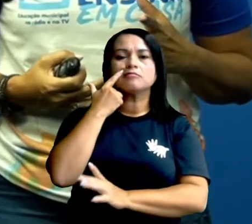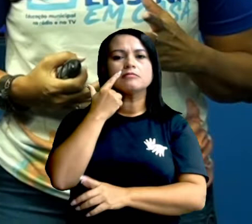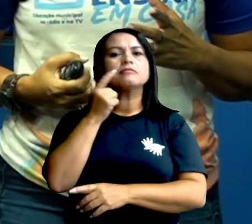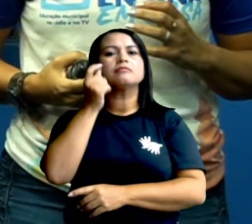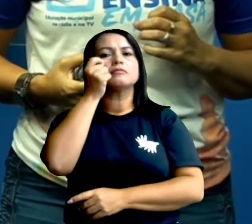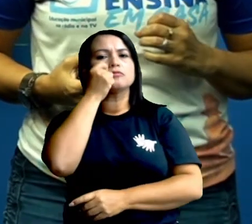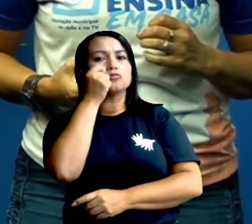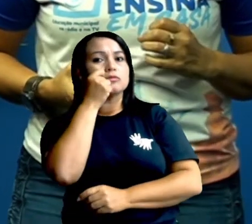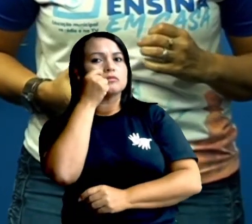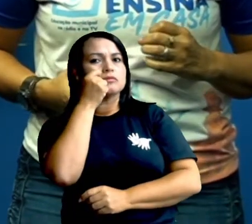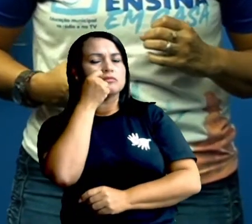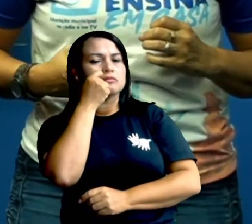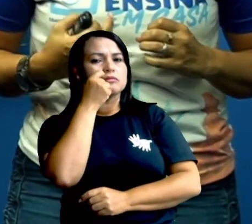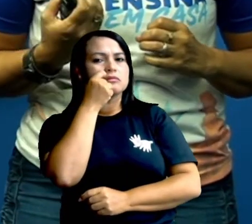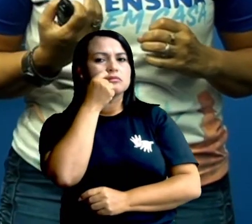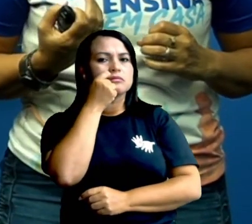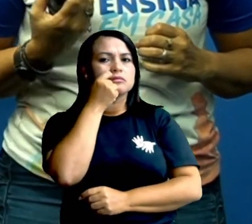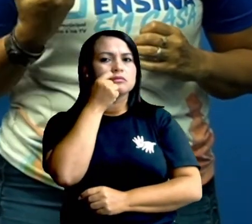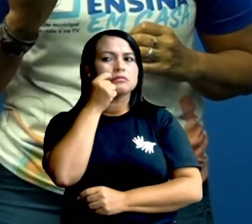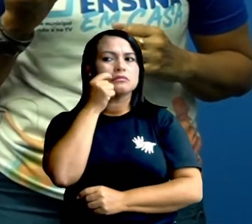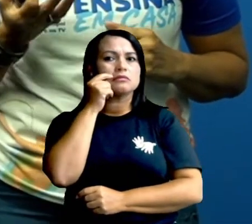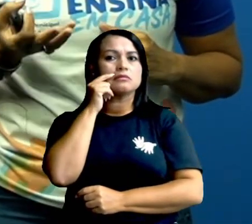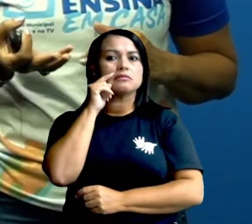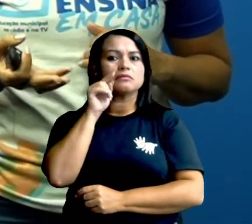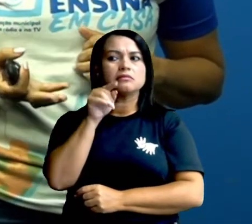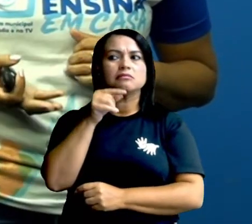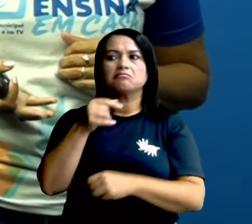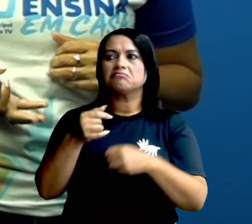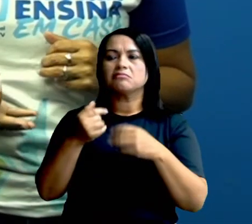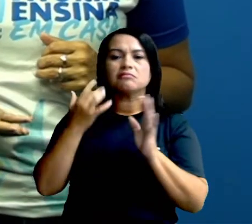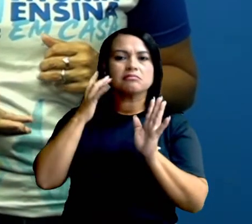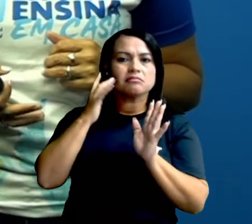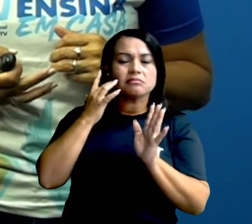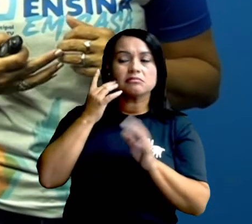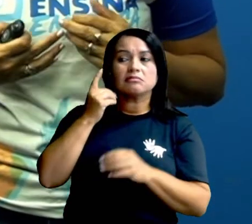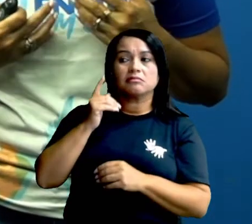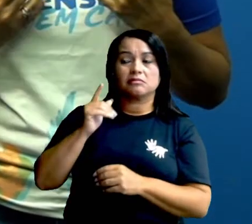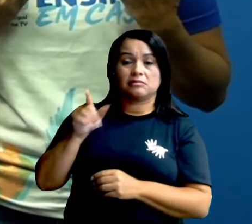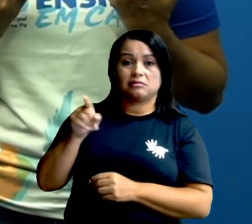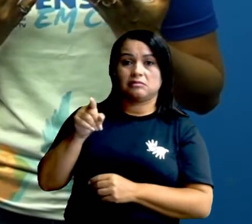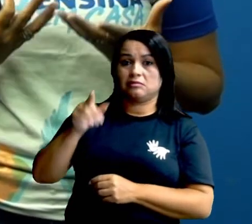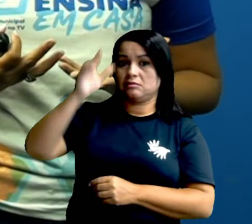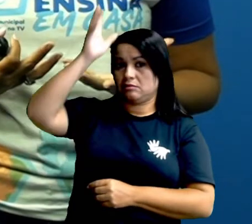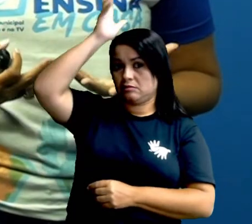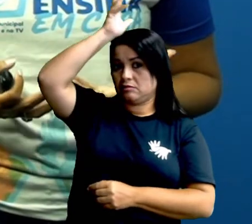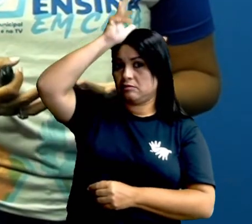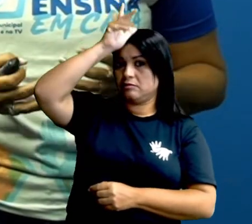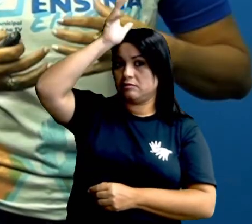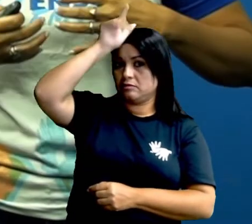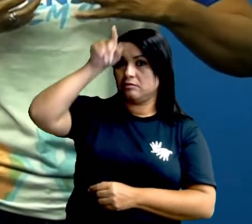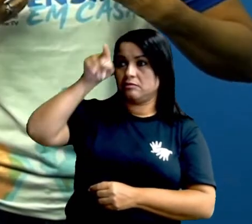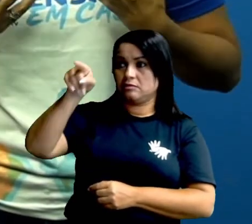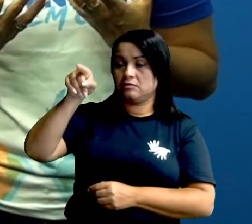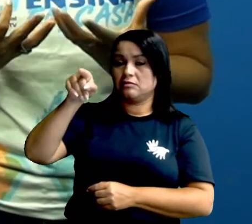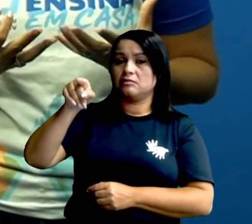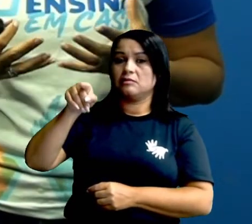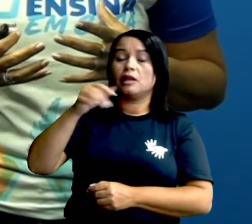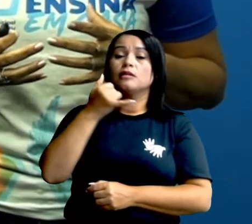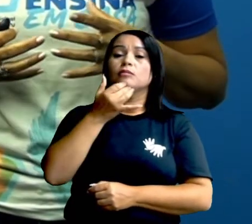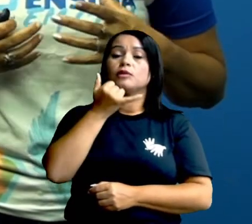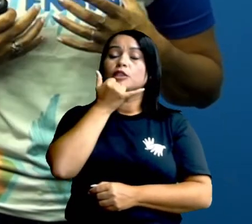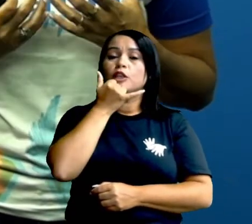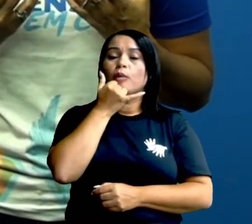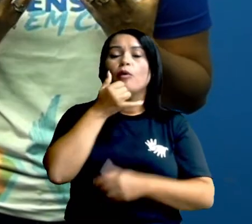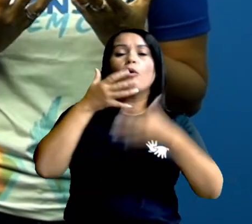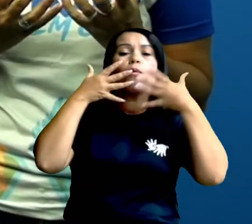E o rato, ele acabou deixando se levar pela aparência. Ele achou que aquele gato